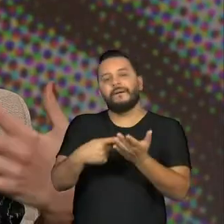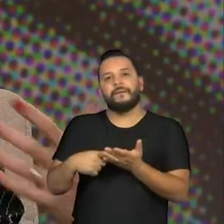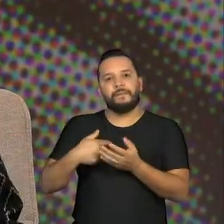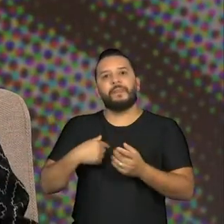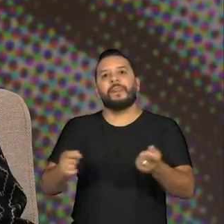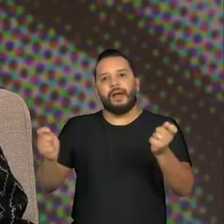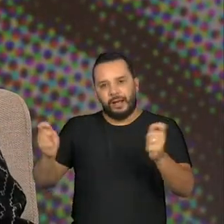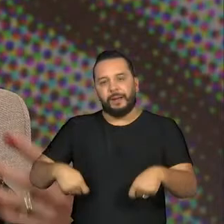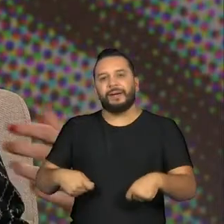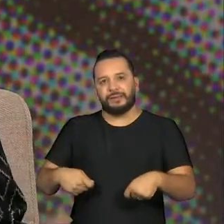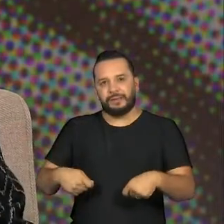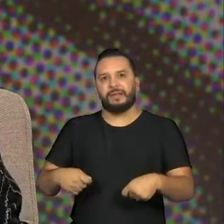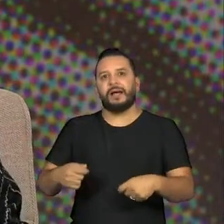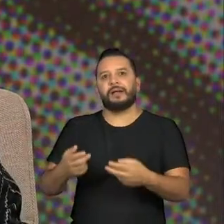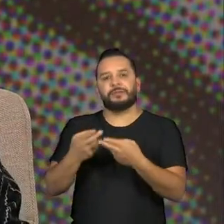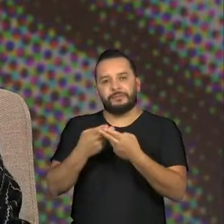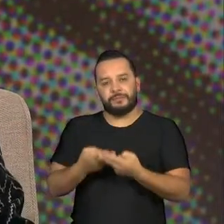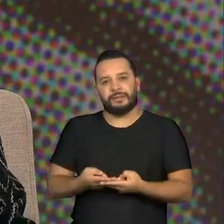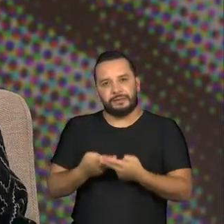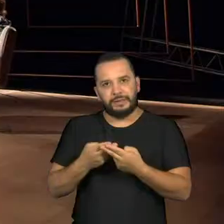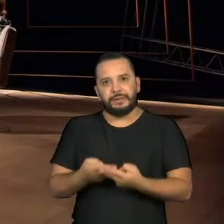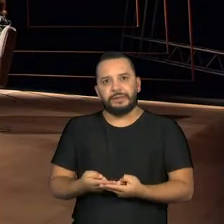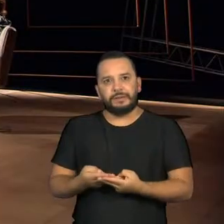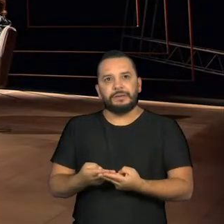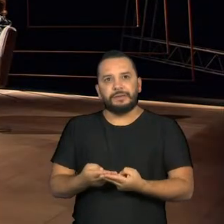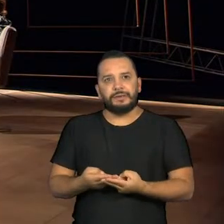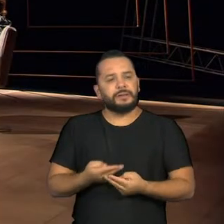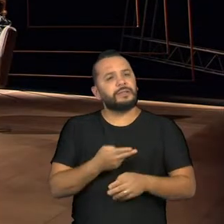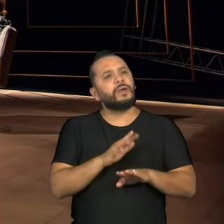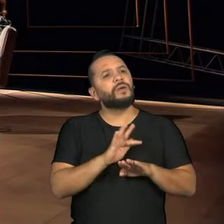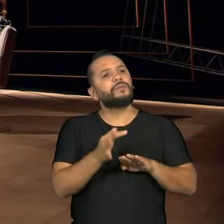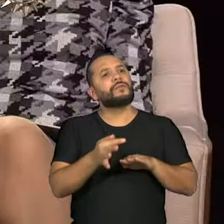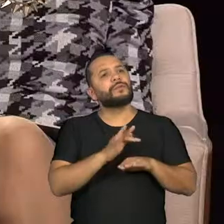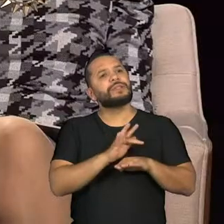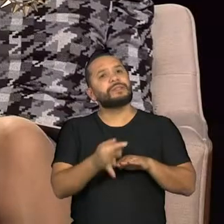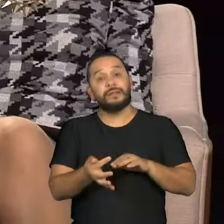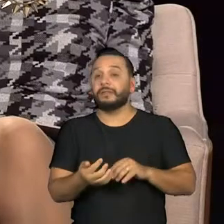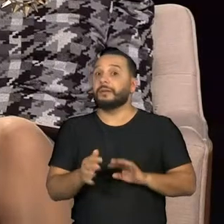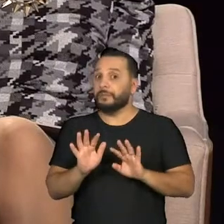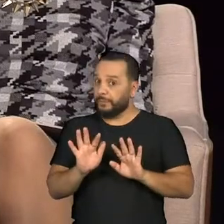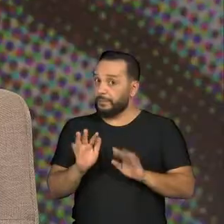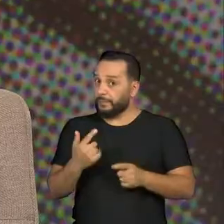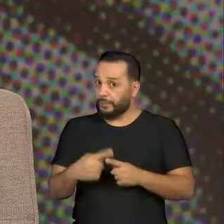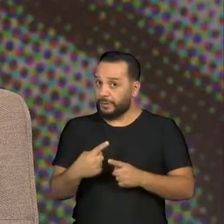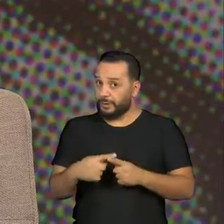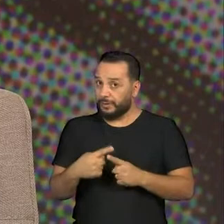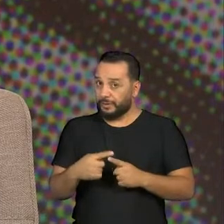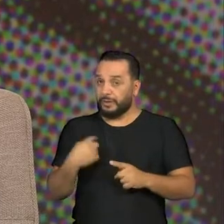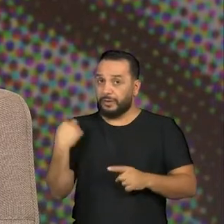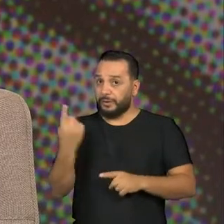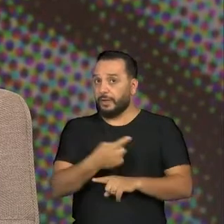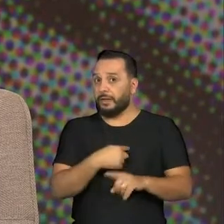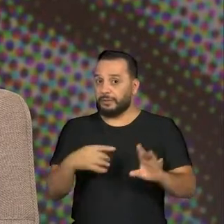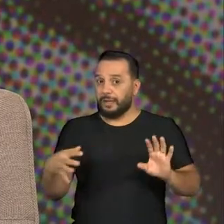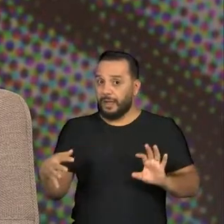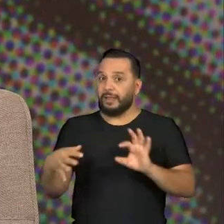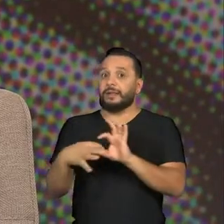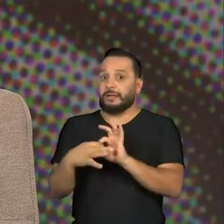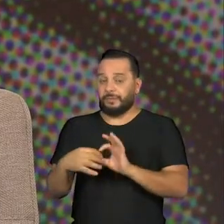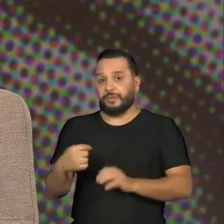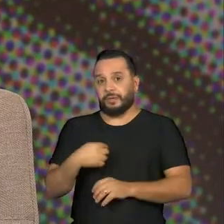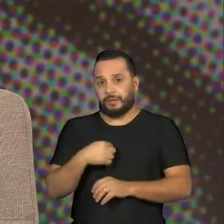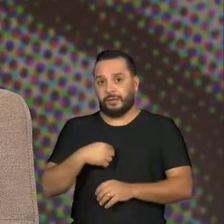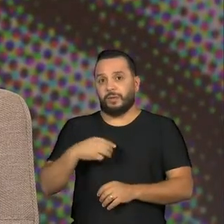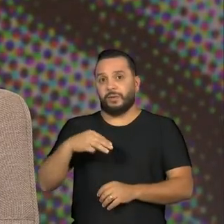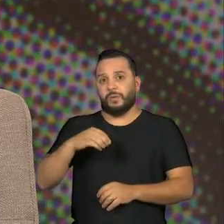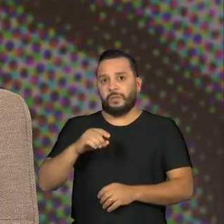de doação, paciência. E um Fusquinha. Porque na hora que nos... E um Fusquinha. Na hora que nos aliamos, eu,